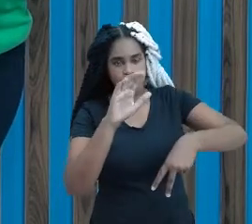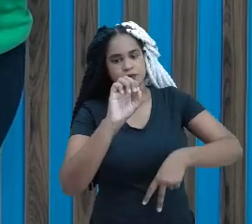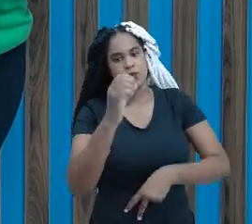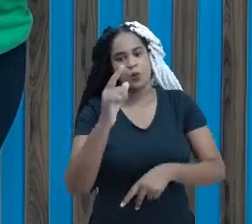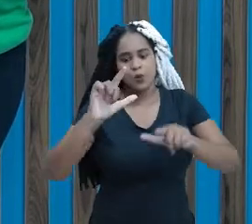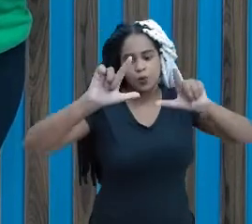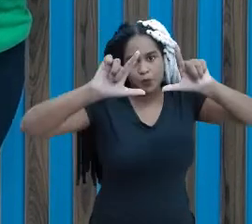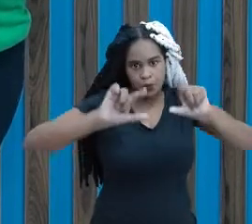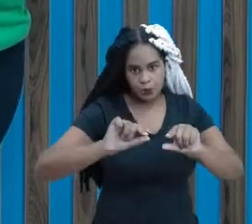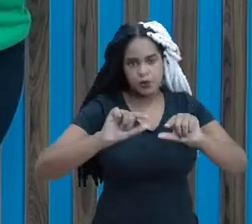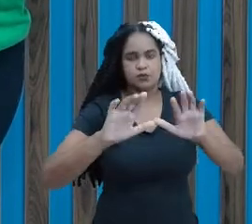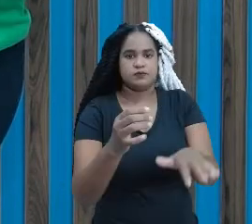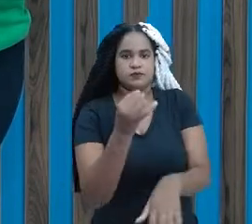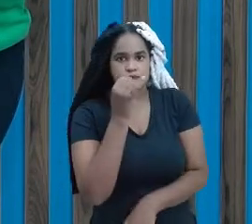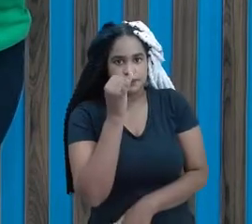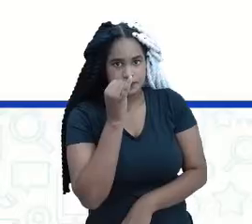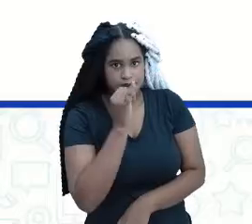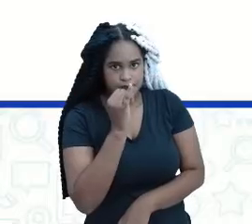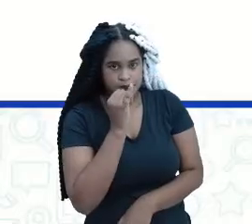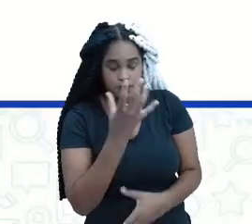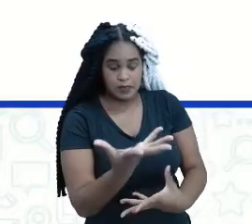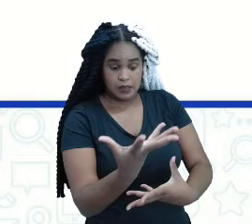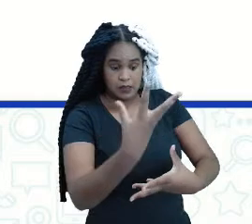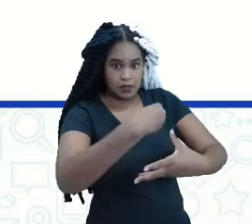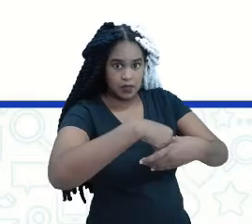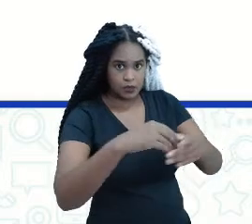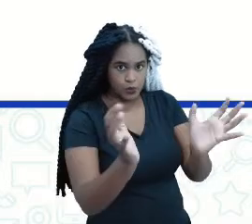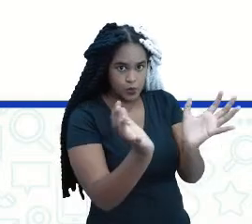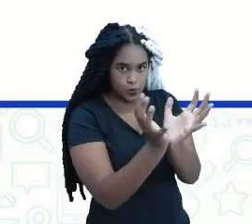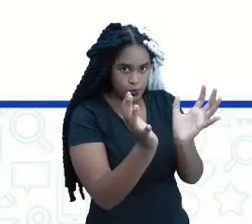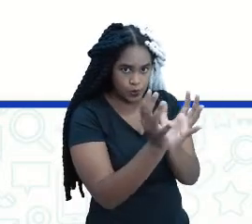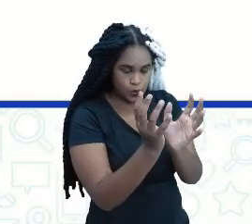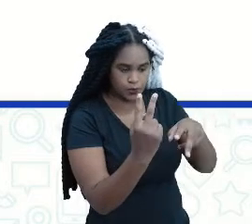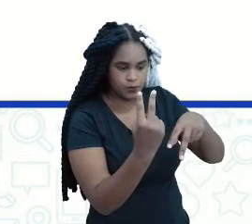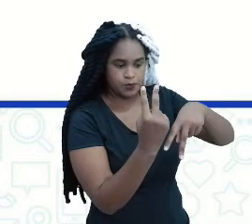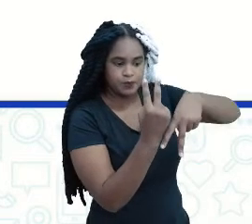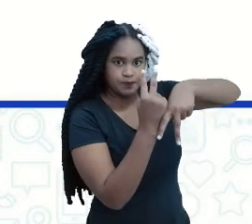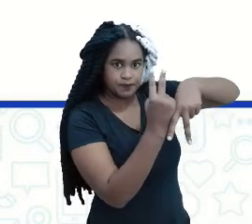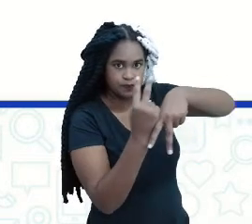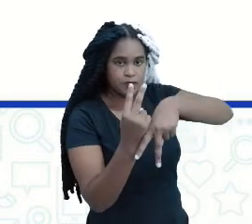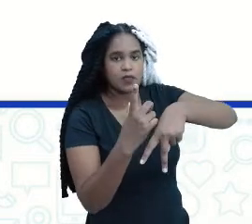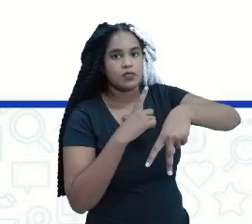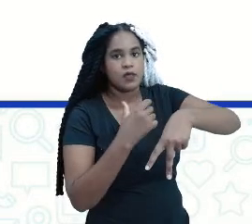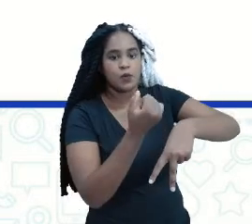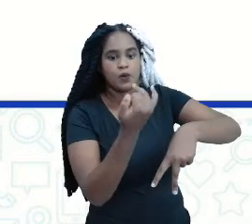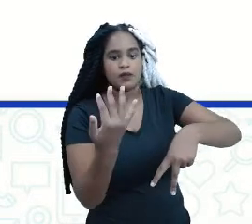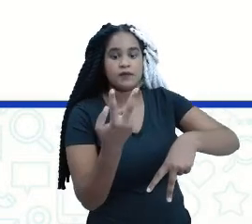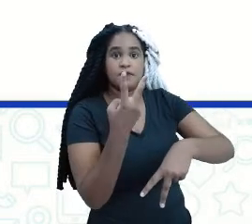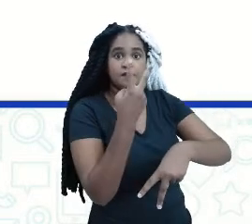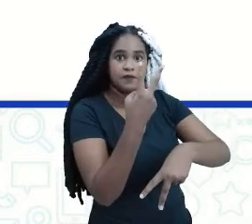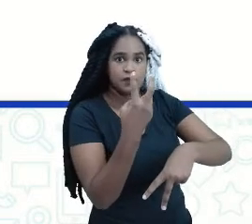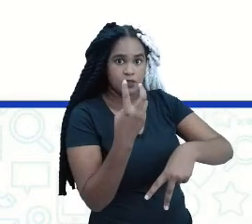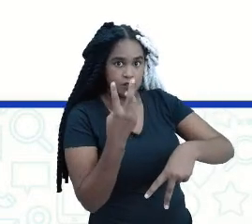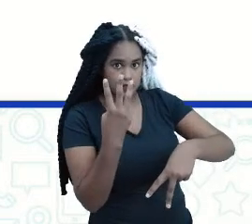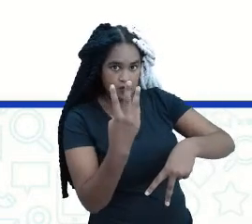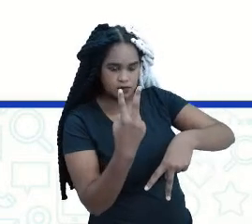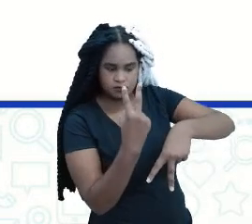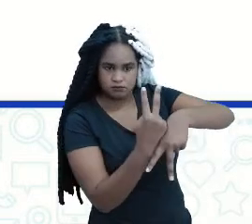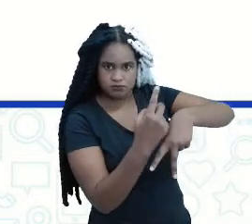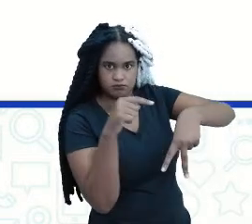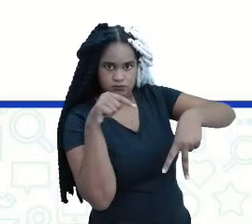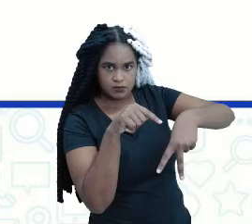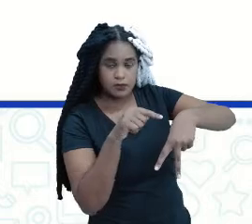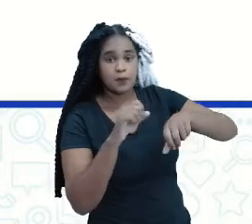quer dizer que num cariótipo que existem 23 pares de cromossomos, talvez pode vir um cariótipo